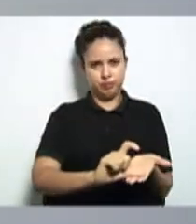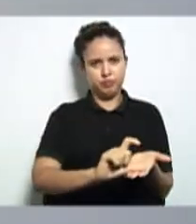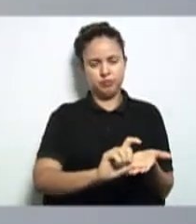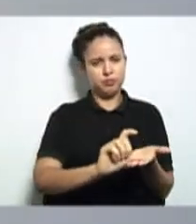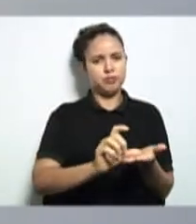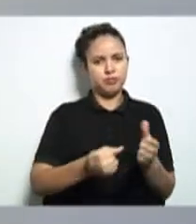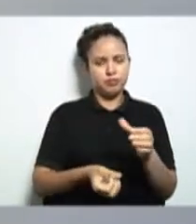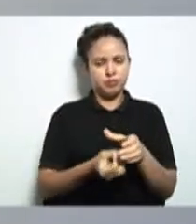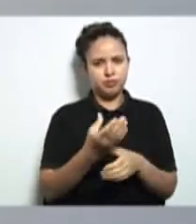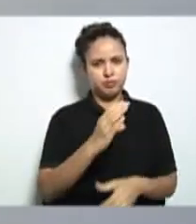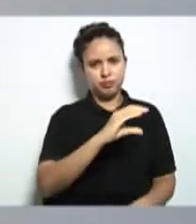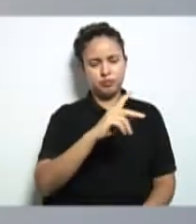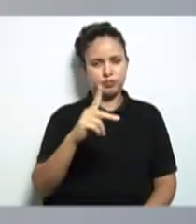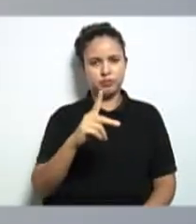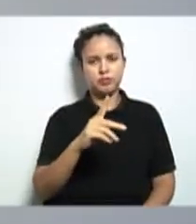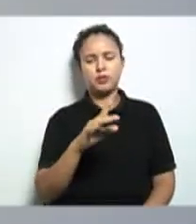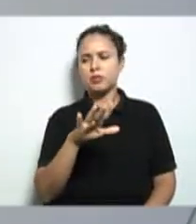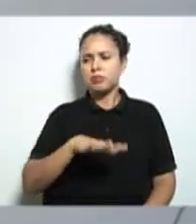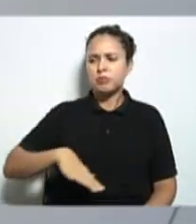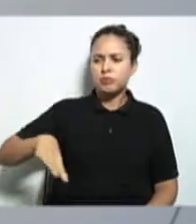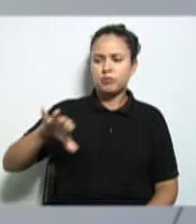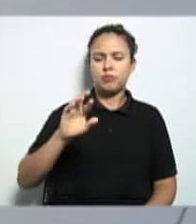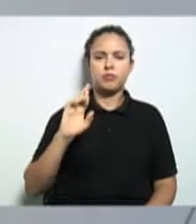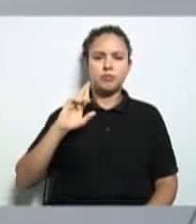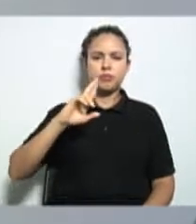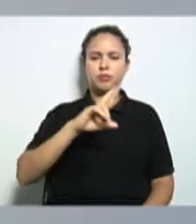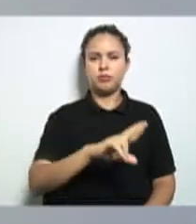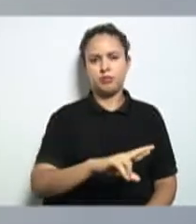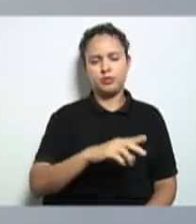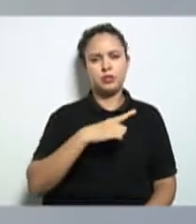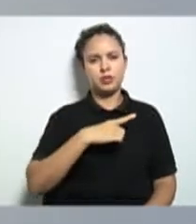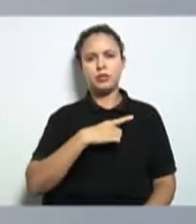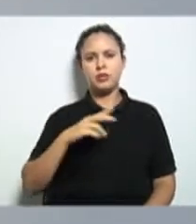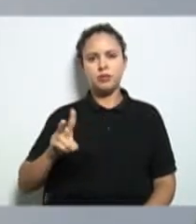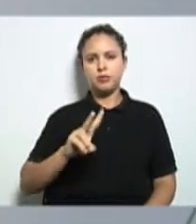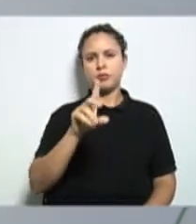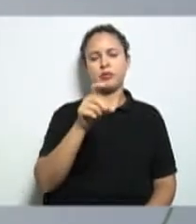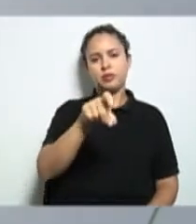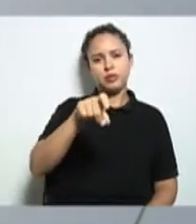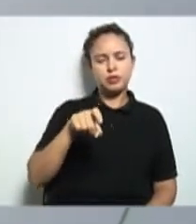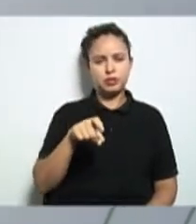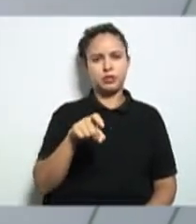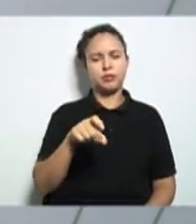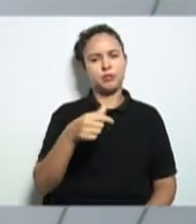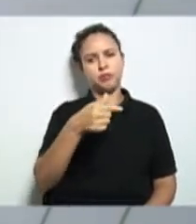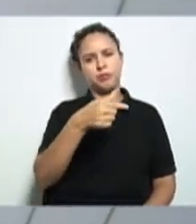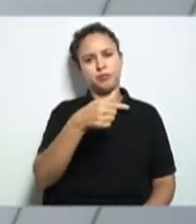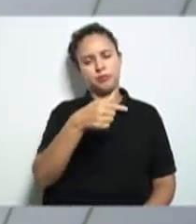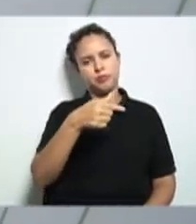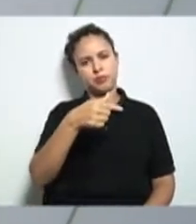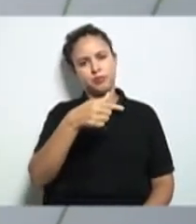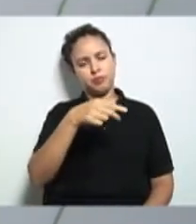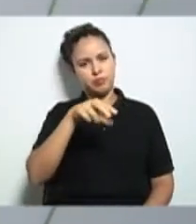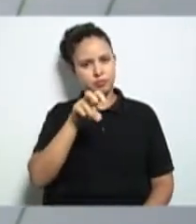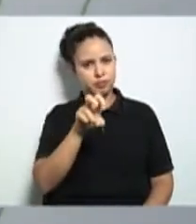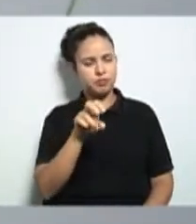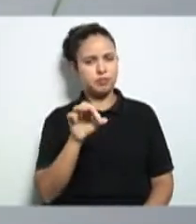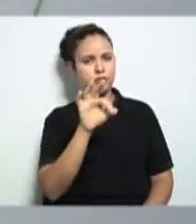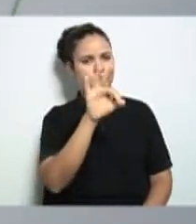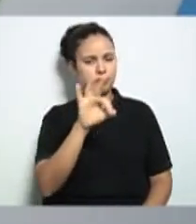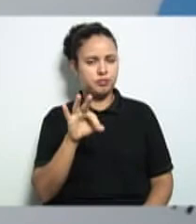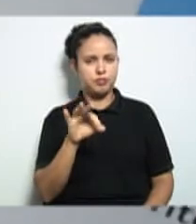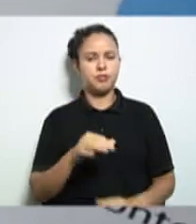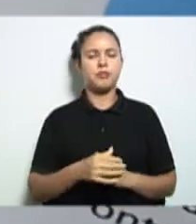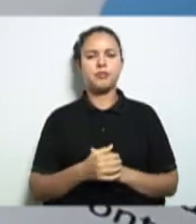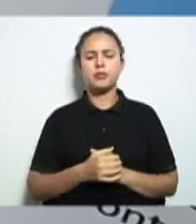negócio? A maioria respondeu que teria um valor X para investir, com 55% contra 45%.